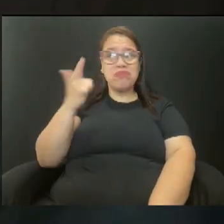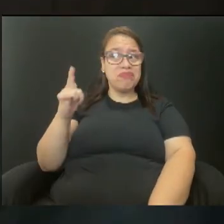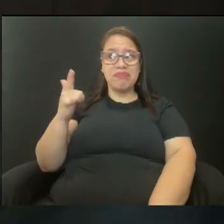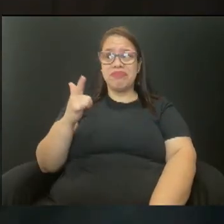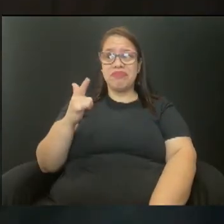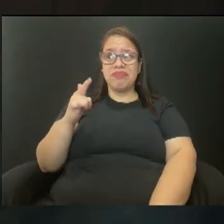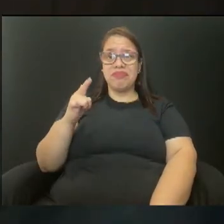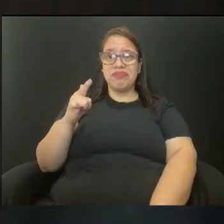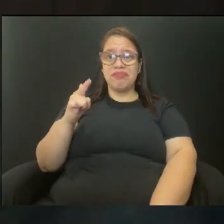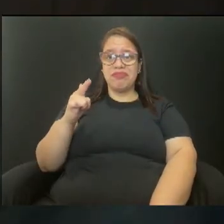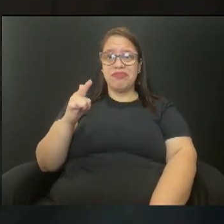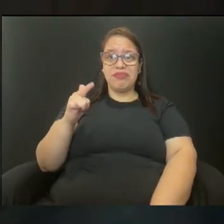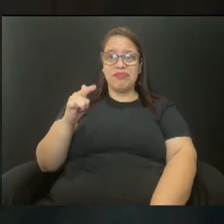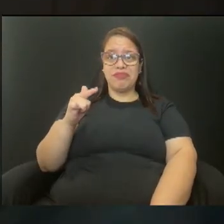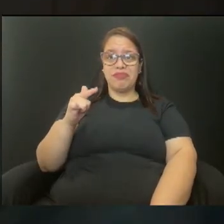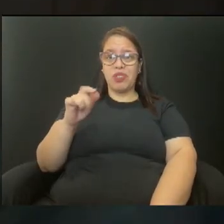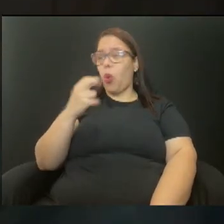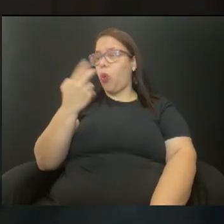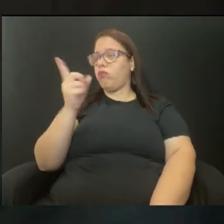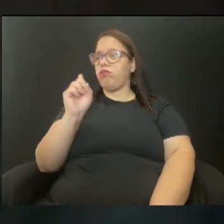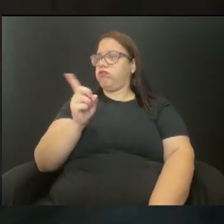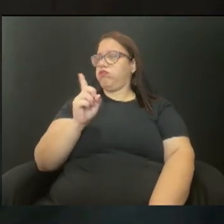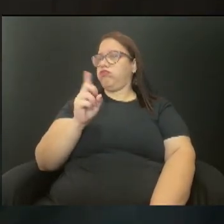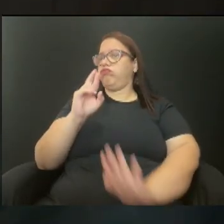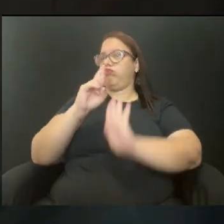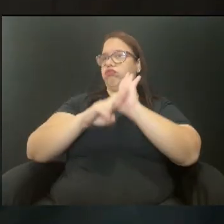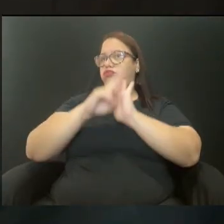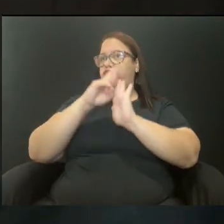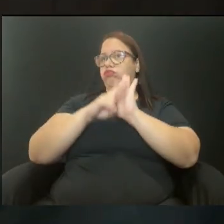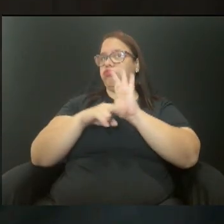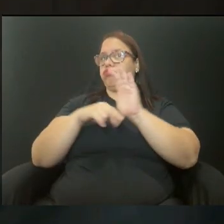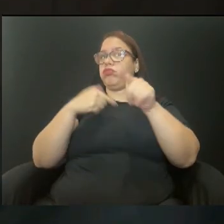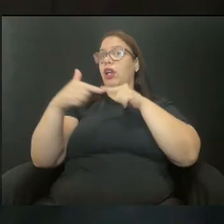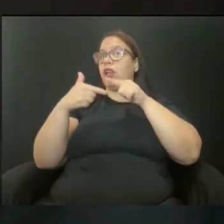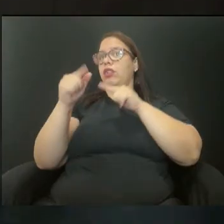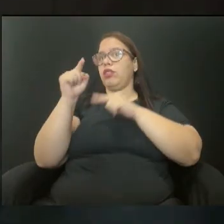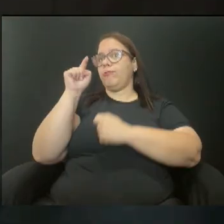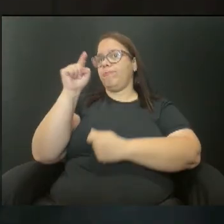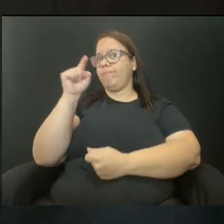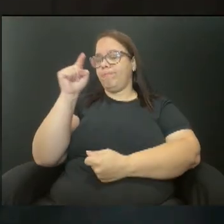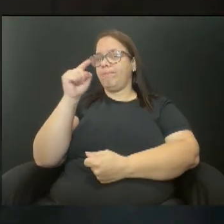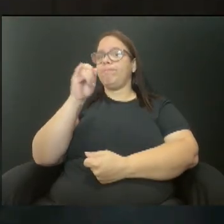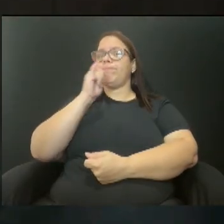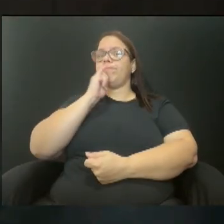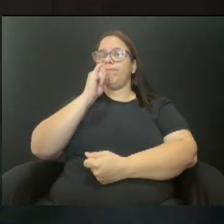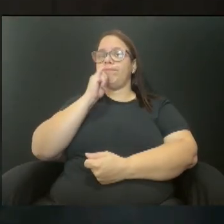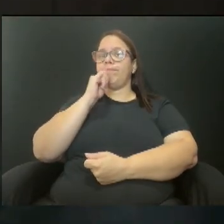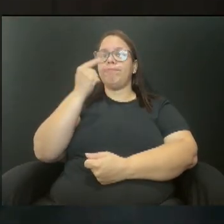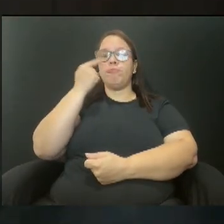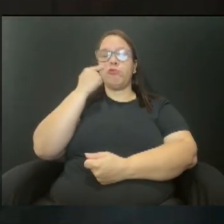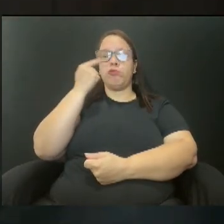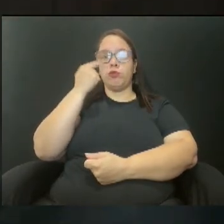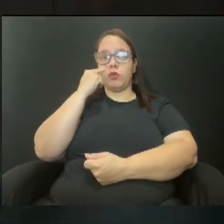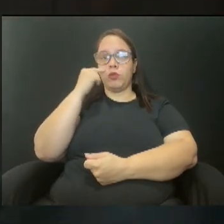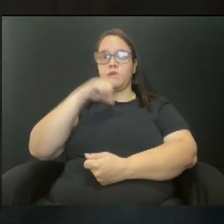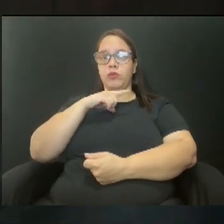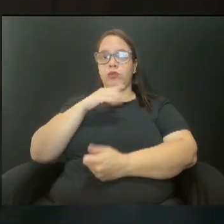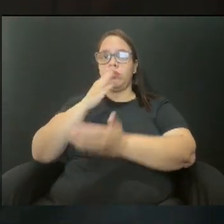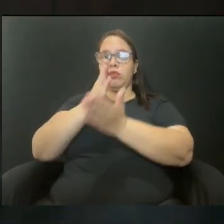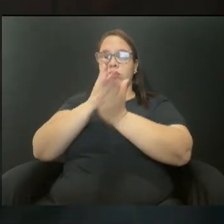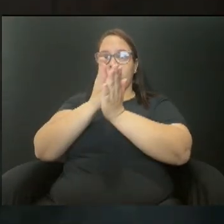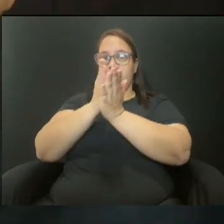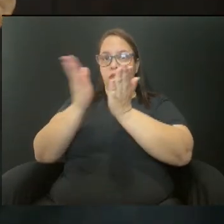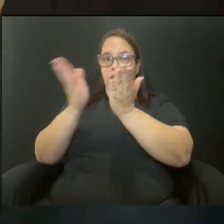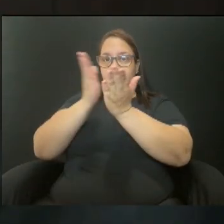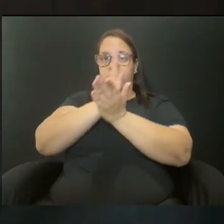entender que não, a regra daquele trabalho tem que ser, por exemplo, olha, existe uma divisão de atividades, você vai fazer